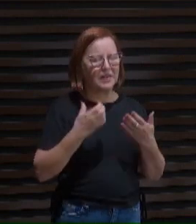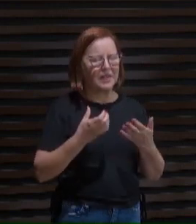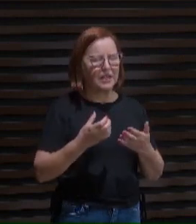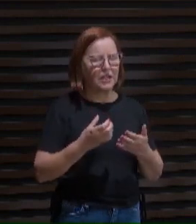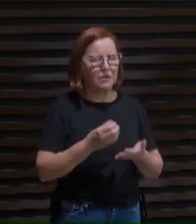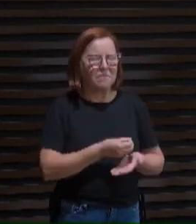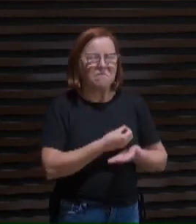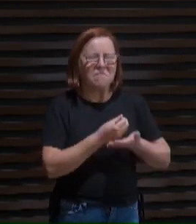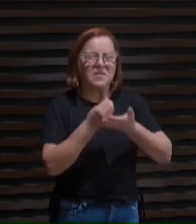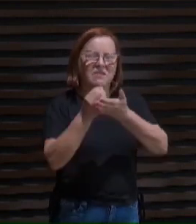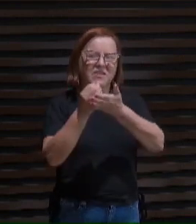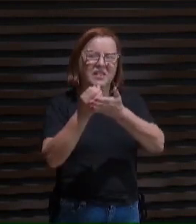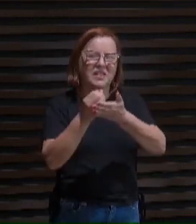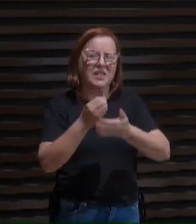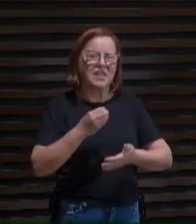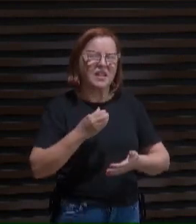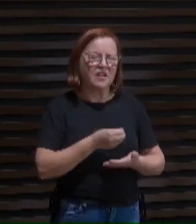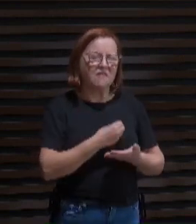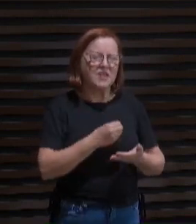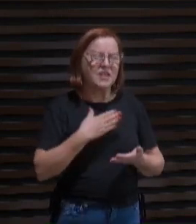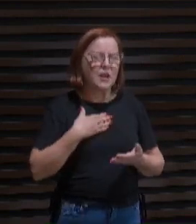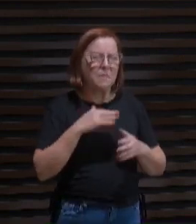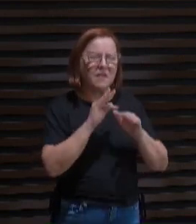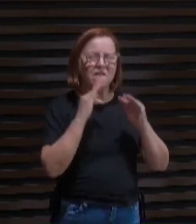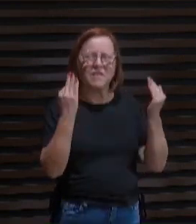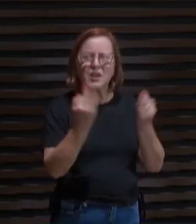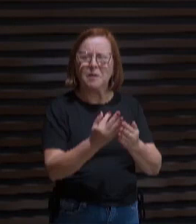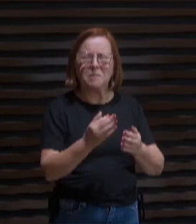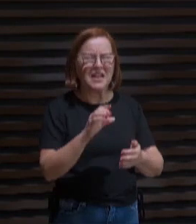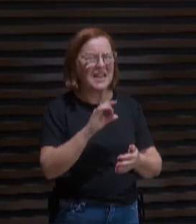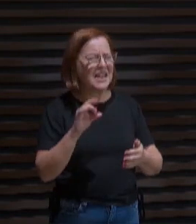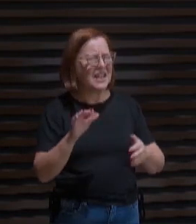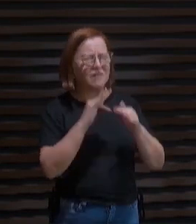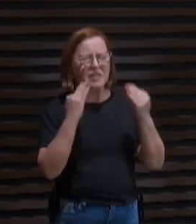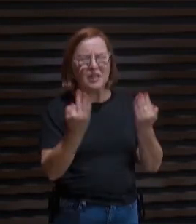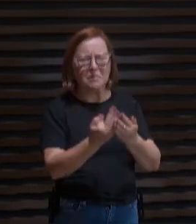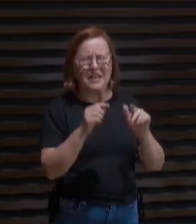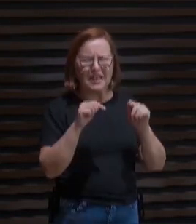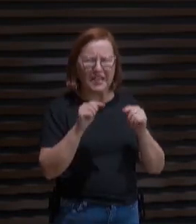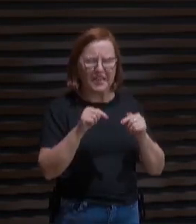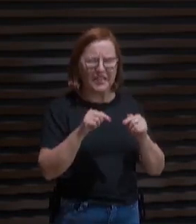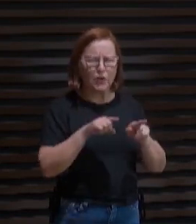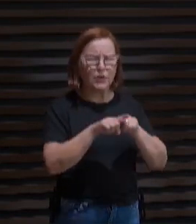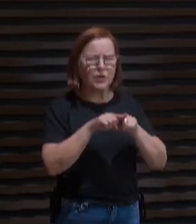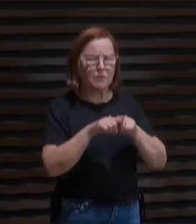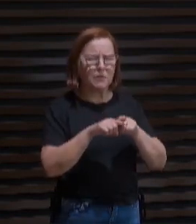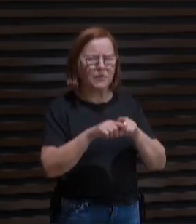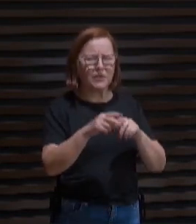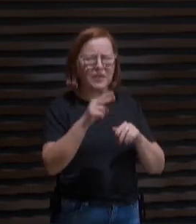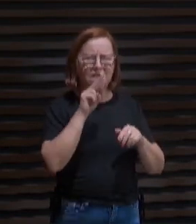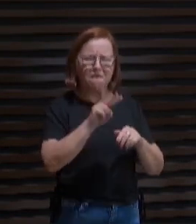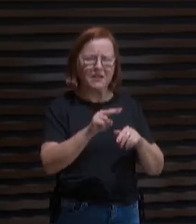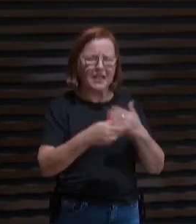minha família, a vida de cada irmão aqui presente, cada família representada, os irmãos que nos ouvem agora pela